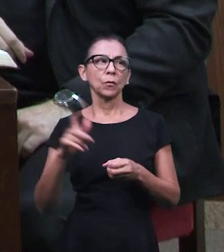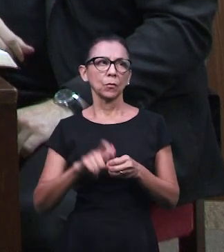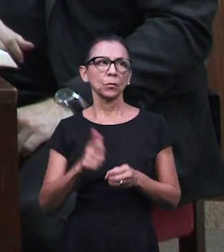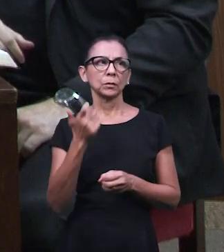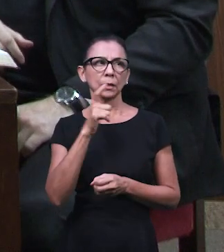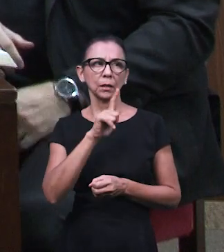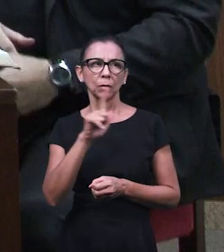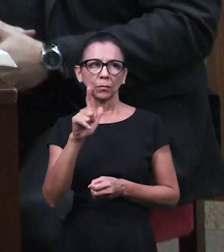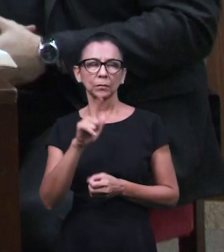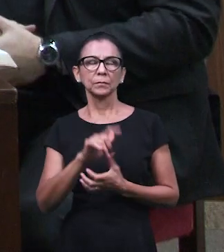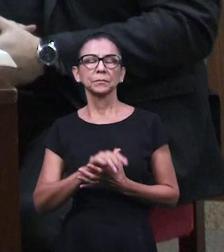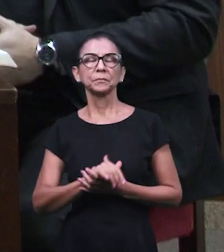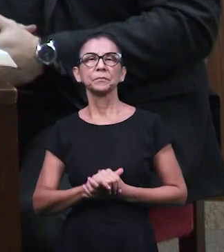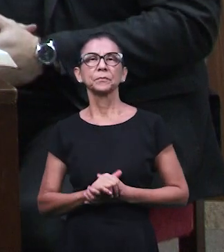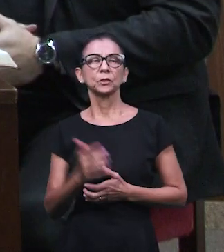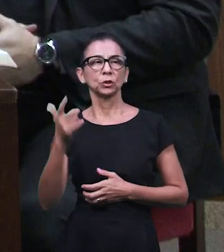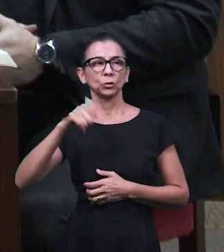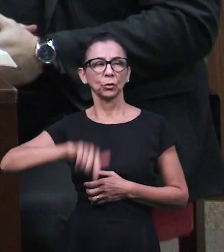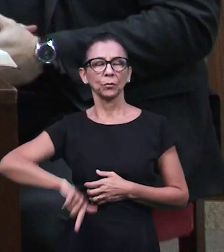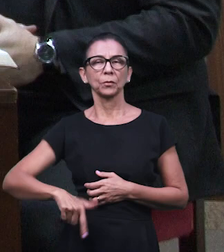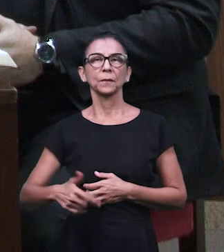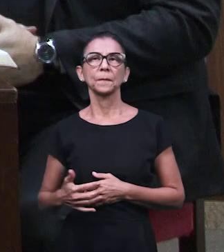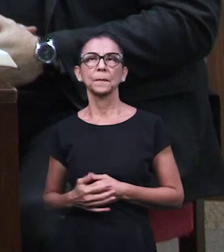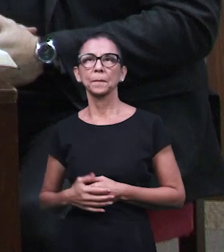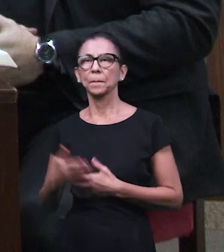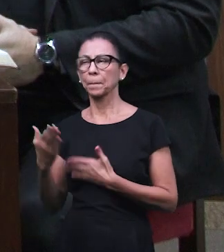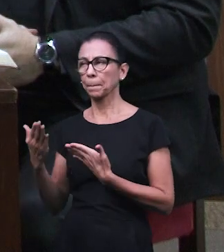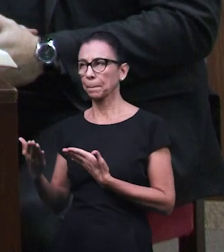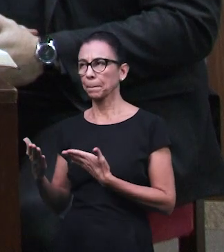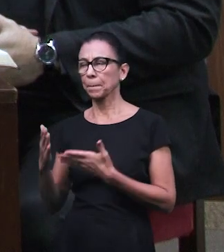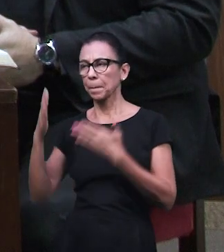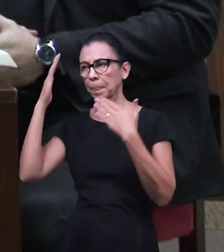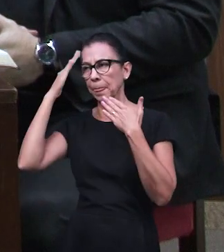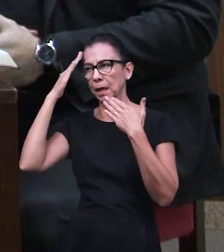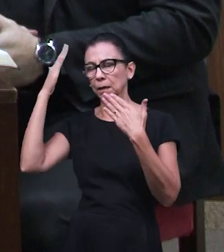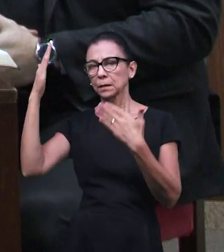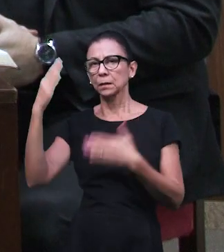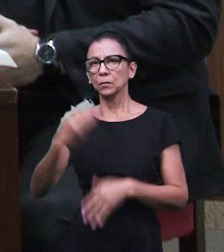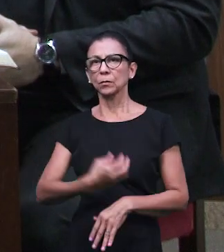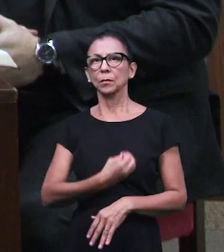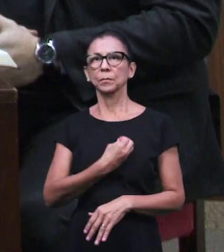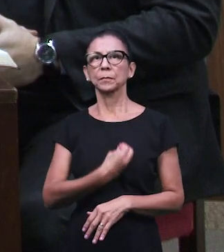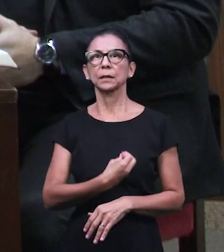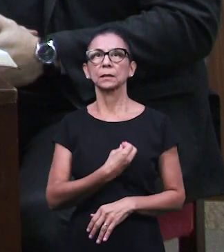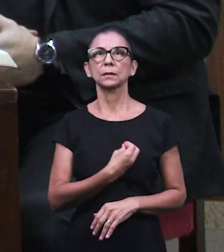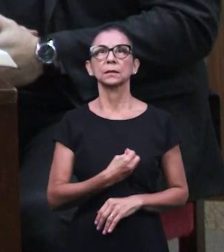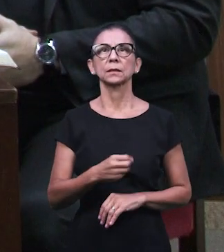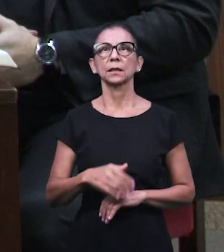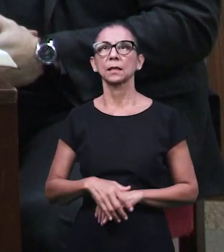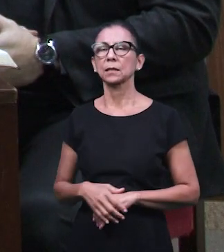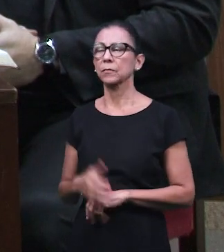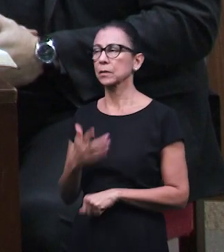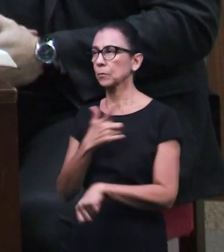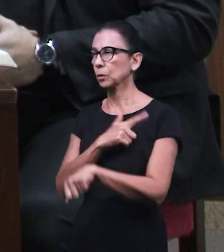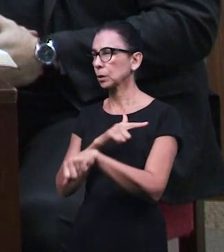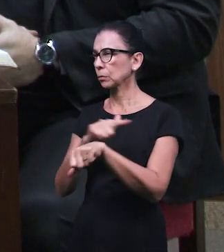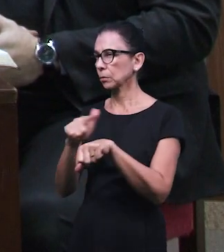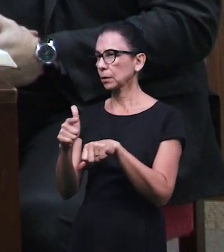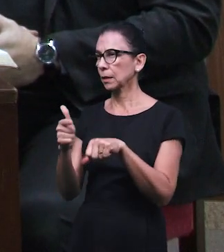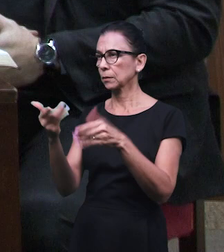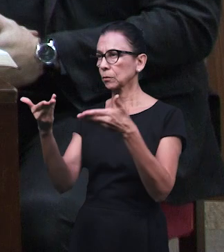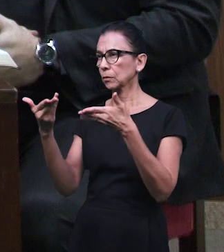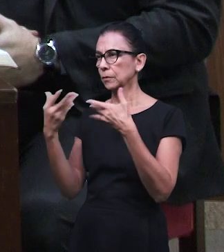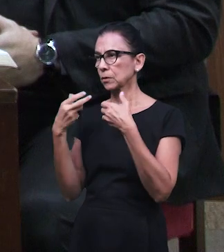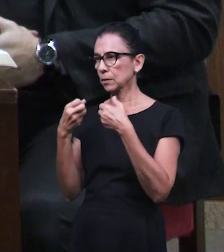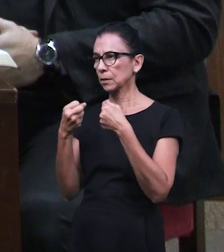convites. Luiz, você é a mesma coisa. Agradecemos a sua presença, a gentileza de vir a participar do nosso programa. Amém.